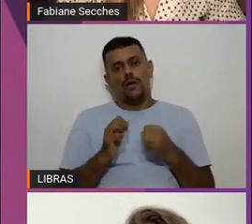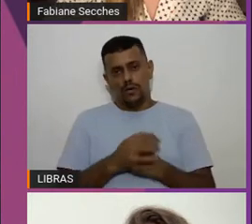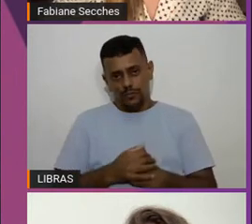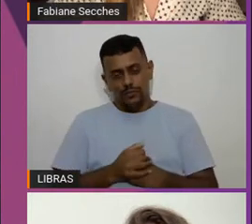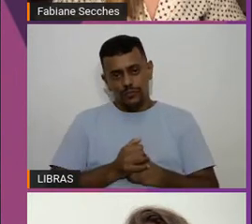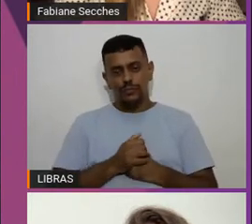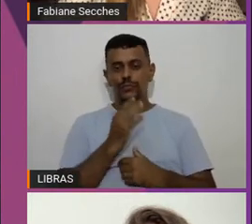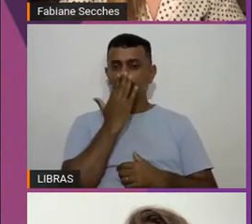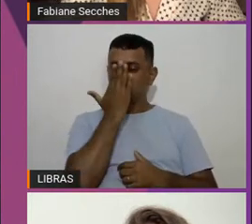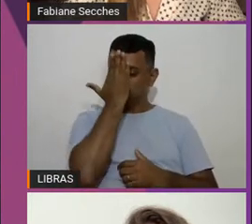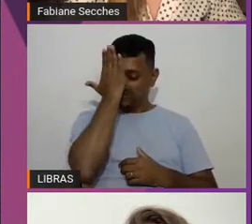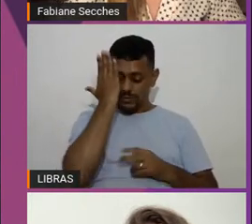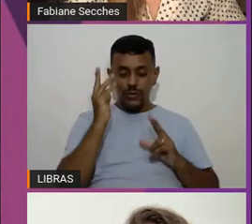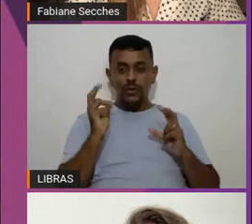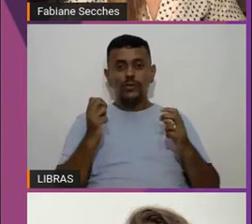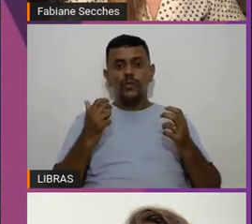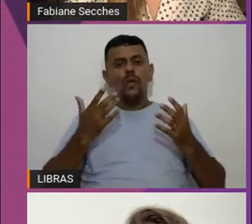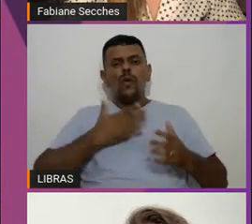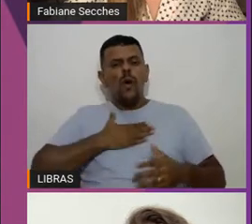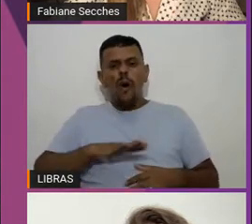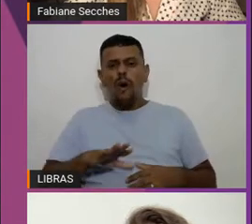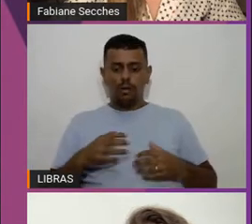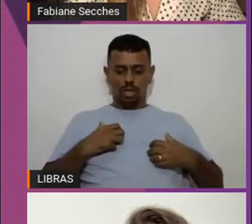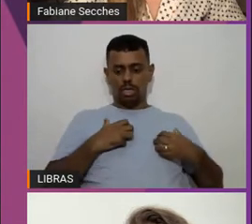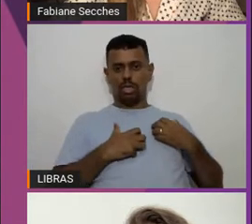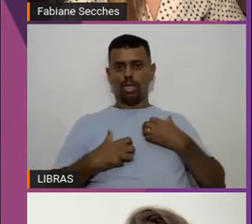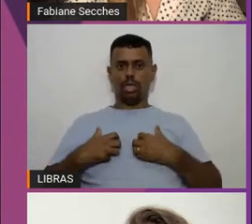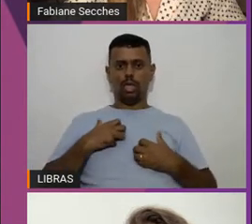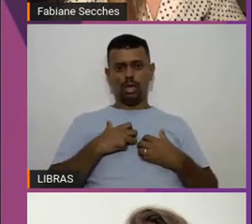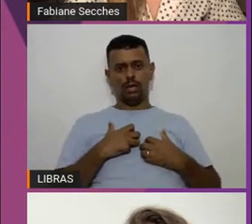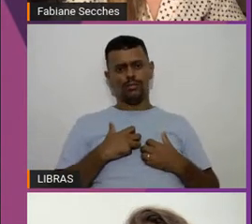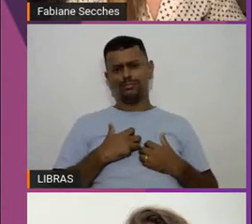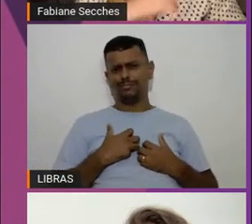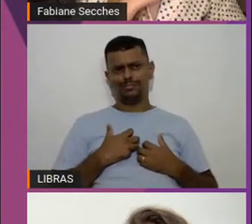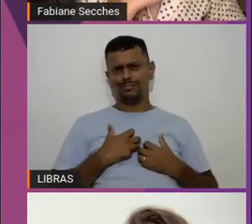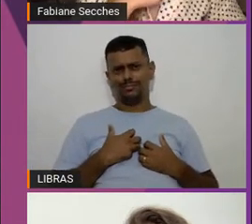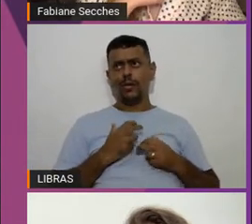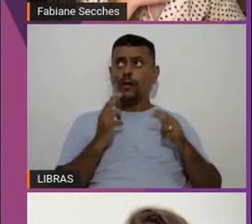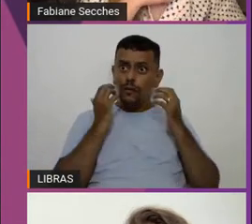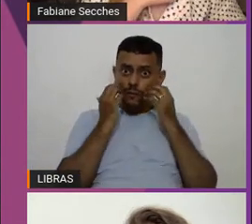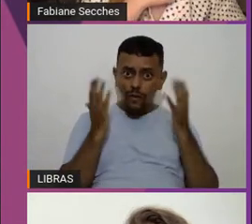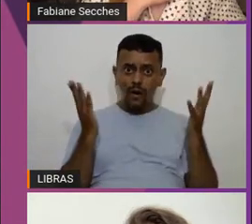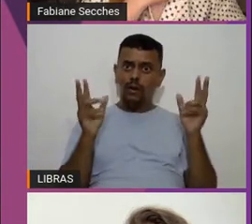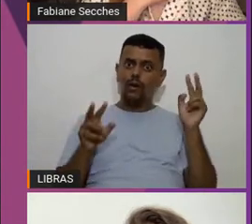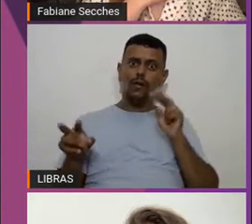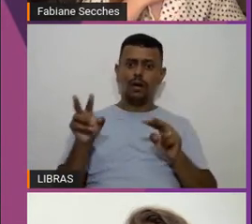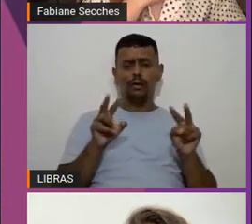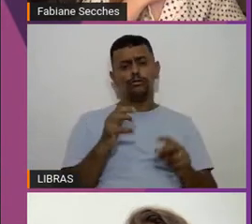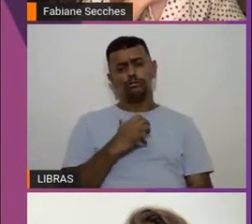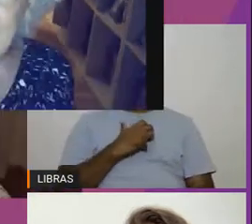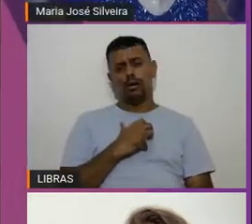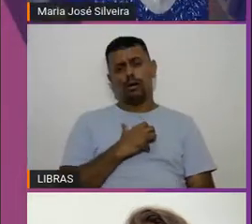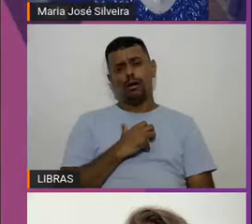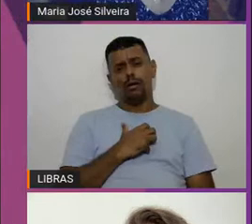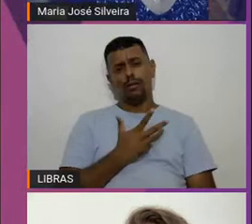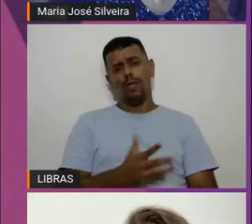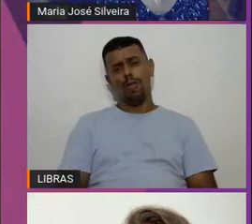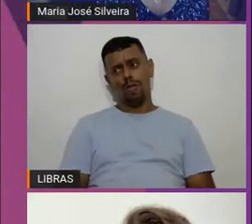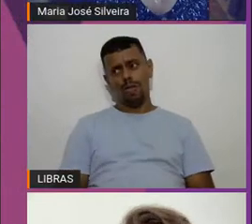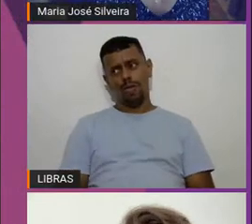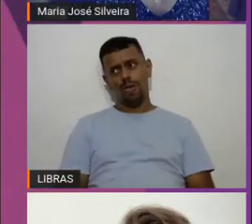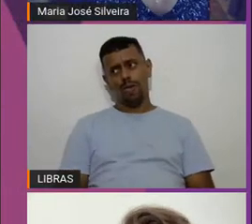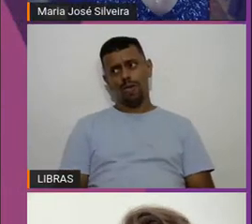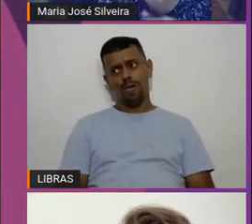as eu não estou eu acho eu vi você falando acho que